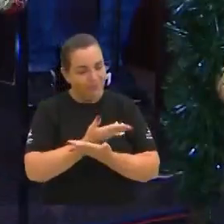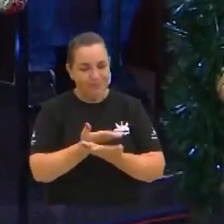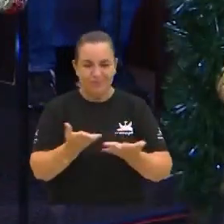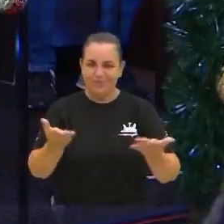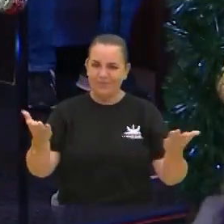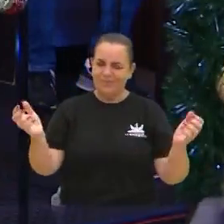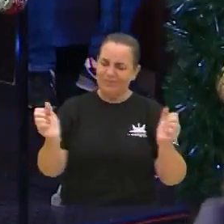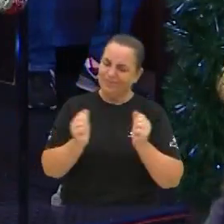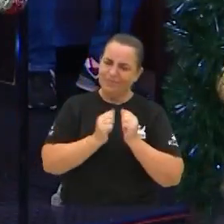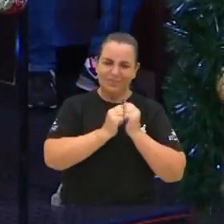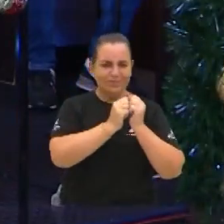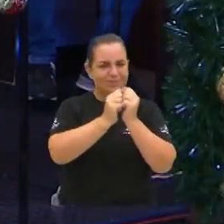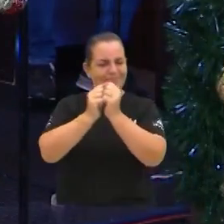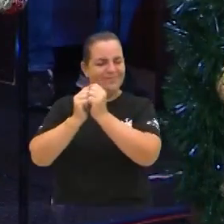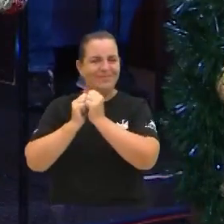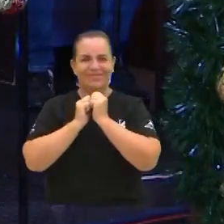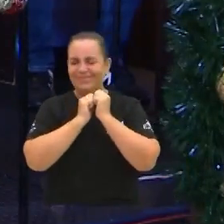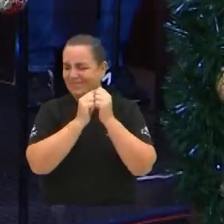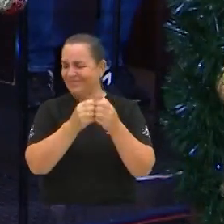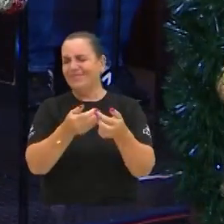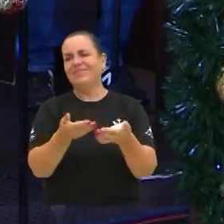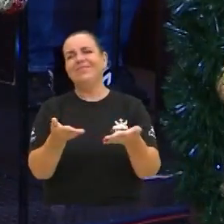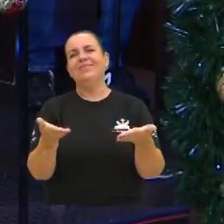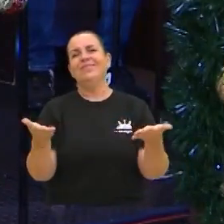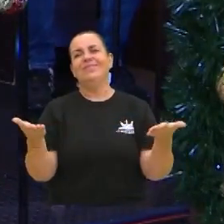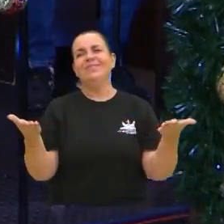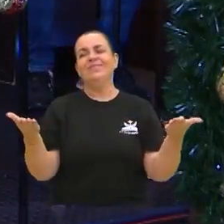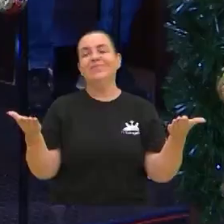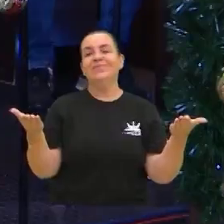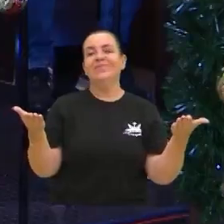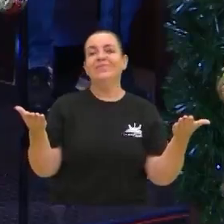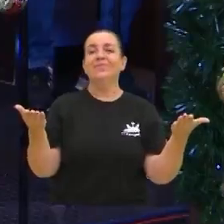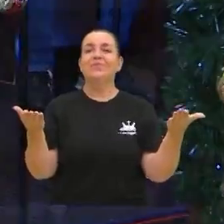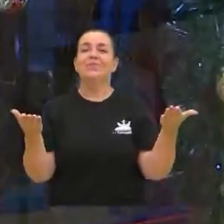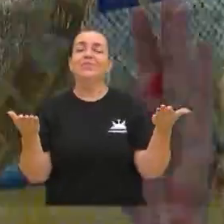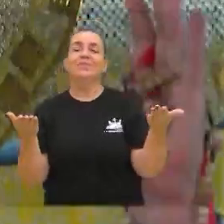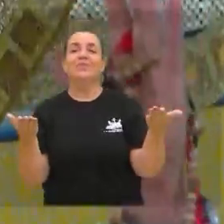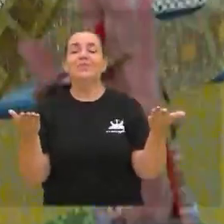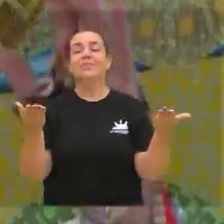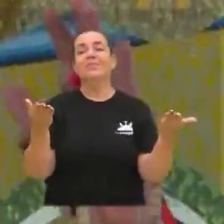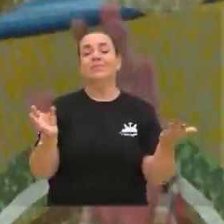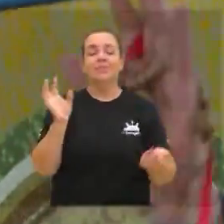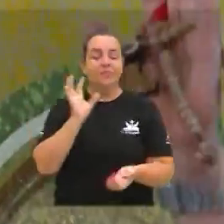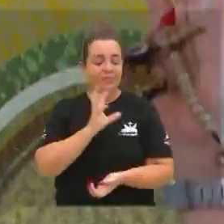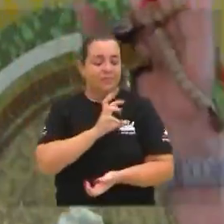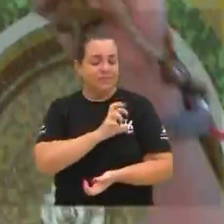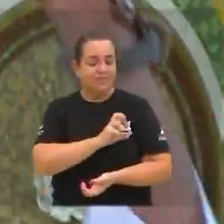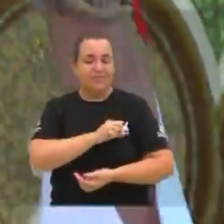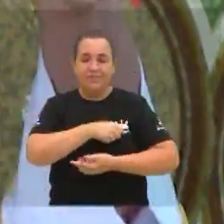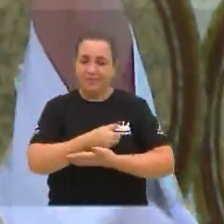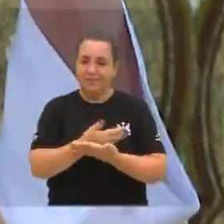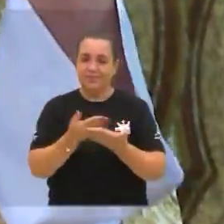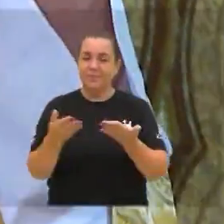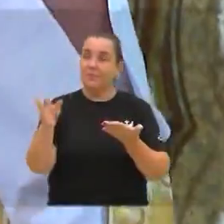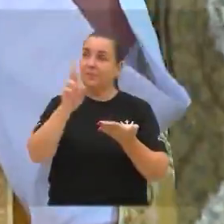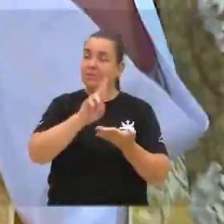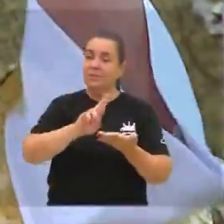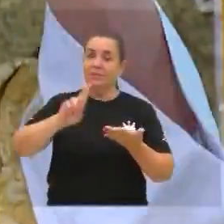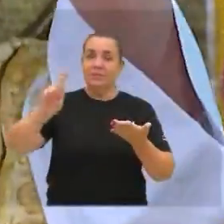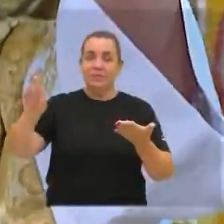saber que estás presente aqui. Com a mão pro céu, cante, reina.